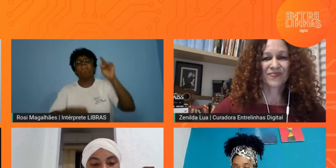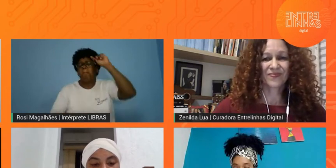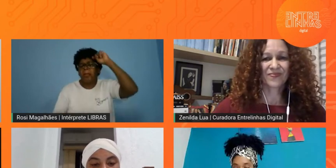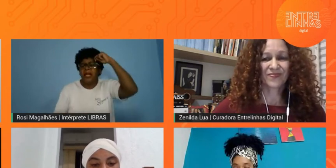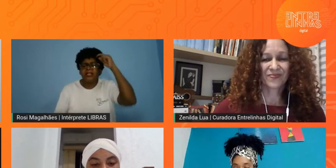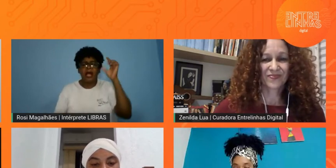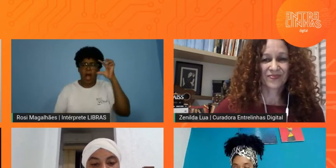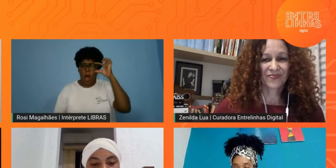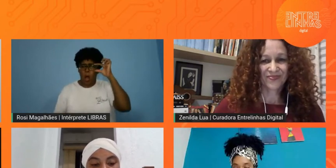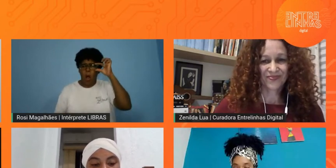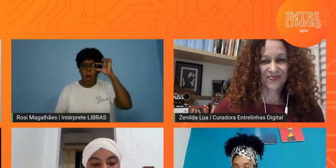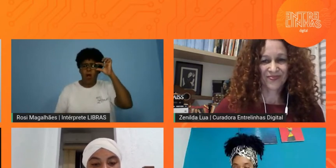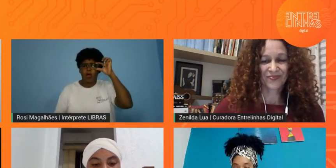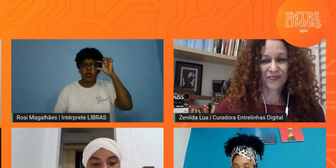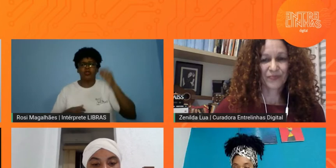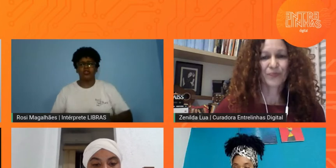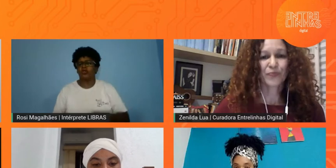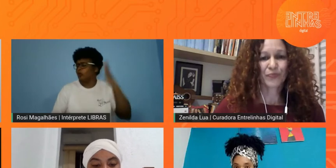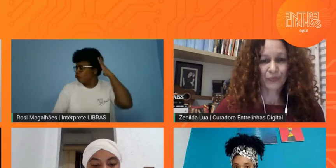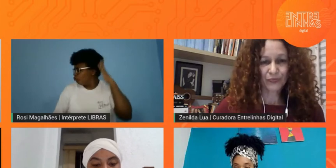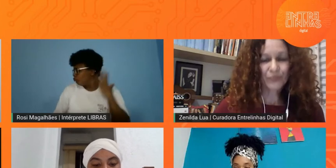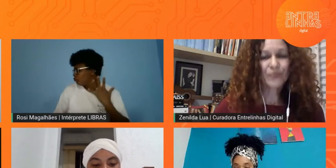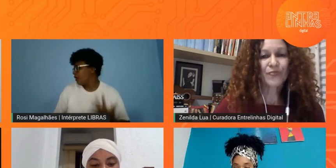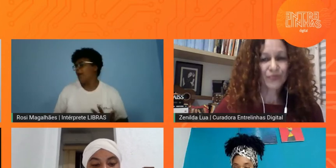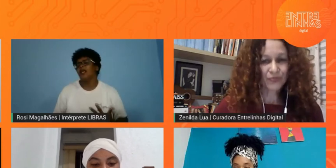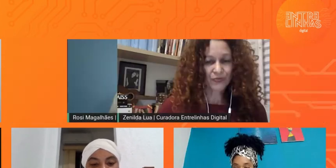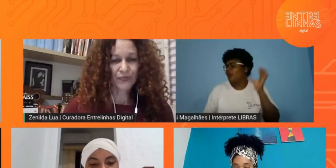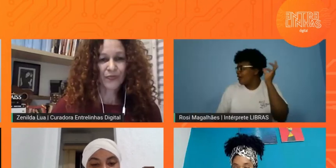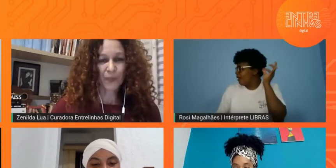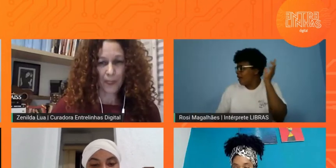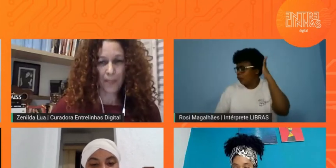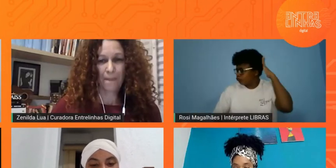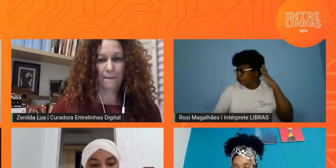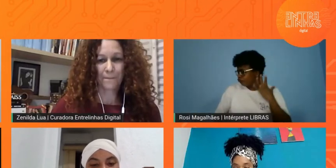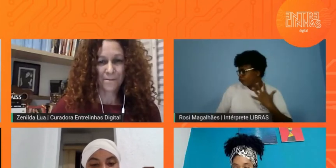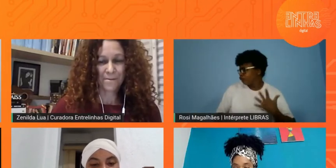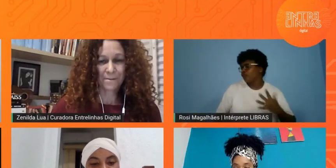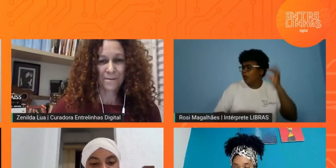de dread, né, que é essa costura no cabelo, né?